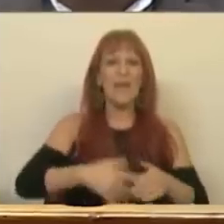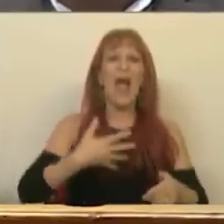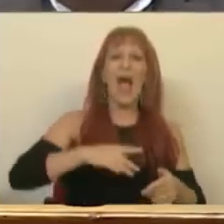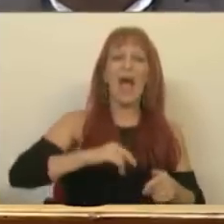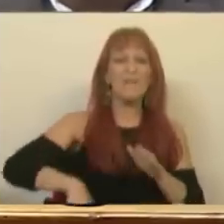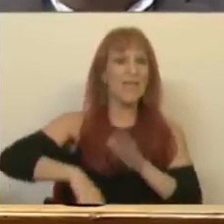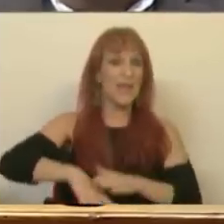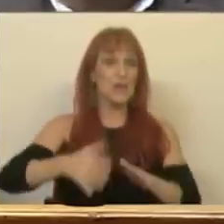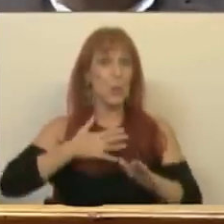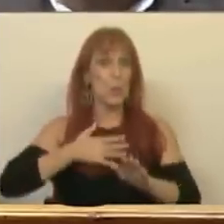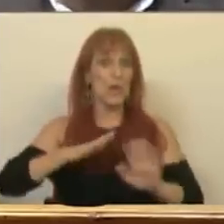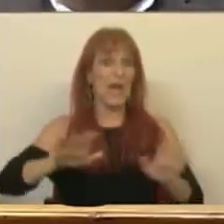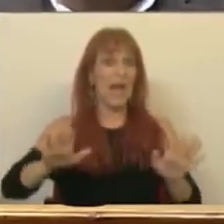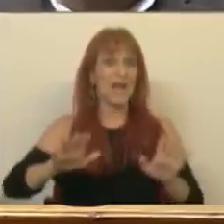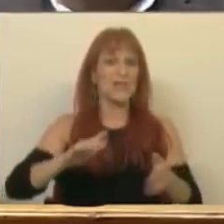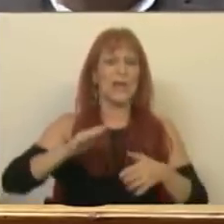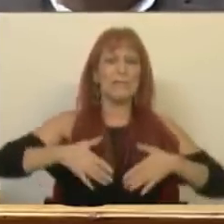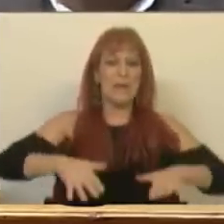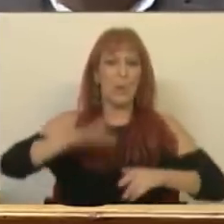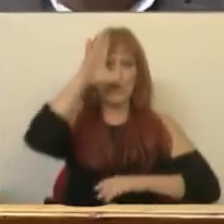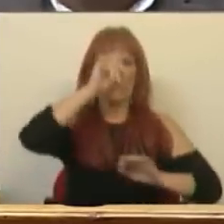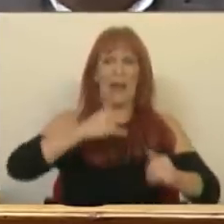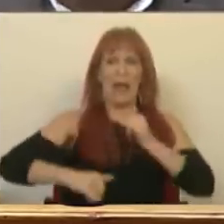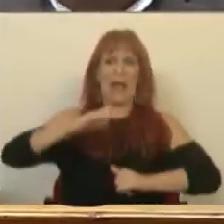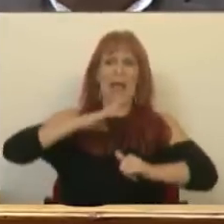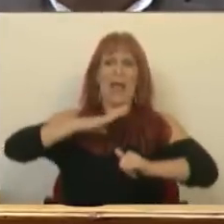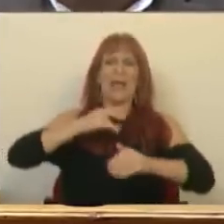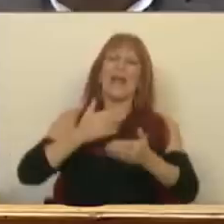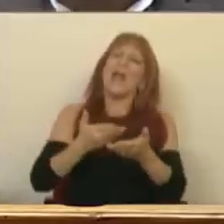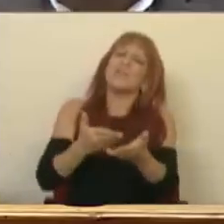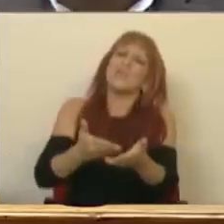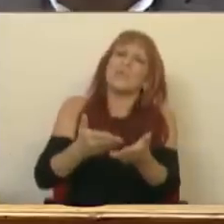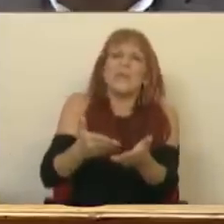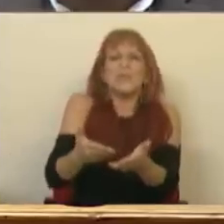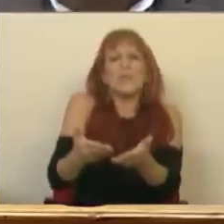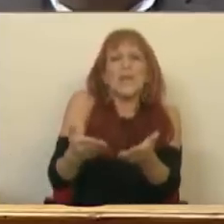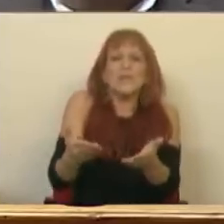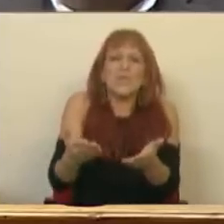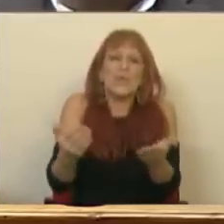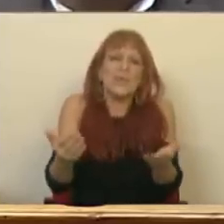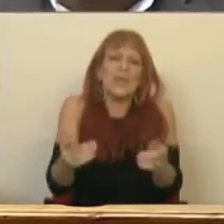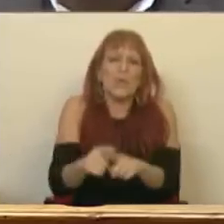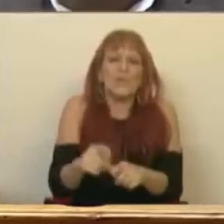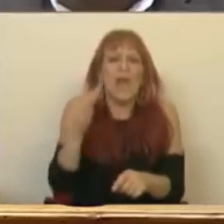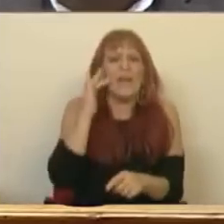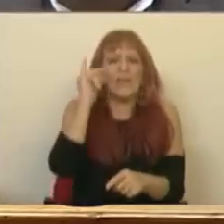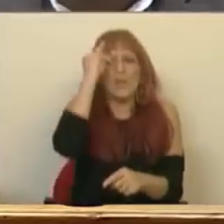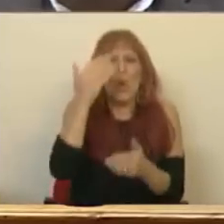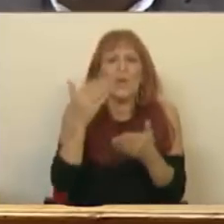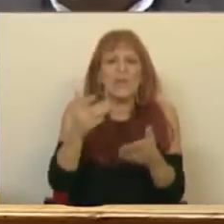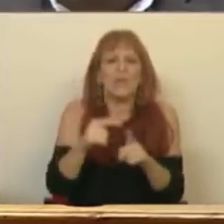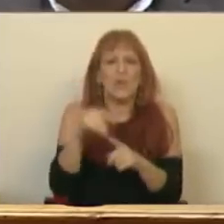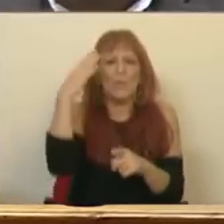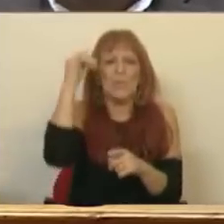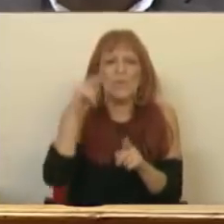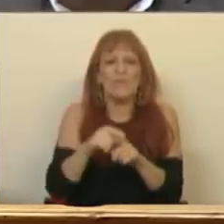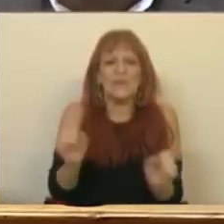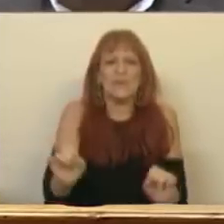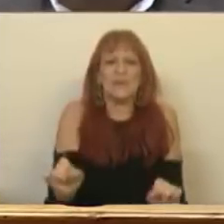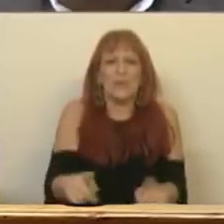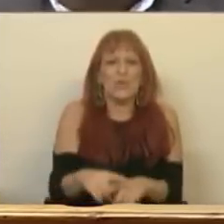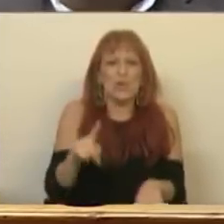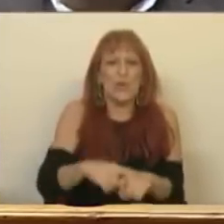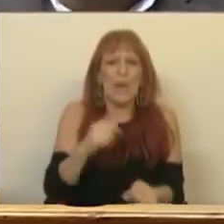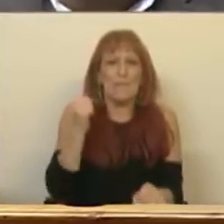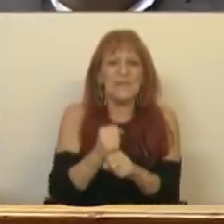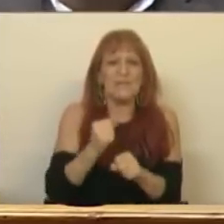a direita que não quis admissão do governo acabou por recuar dar a mão António Costa para que os professores não tivessem